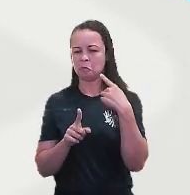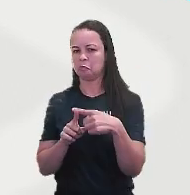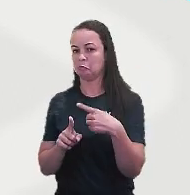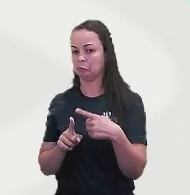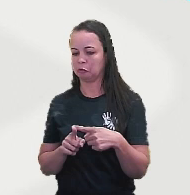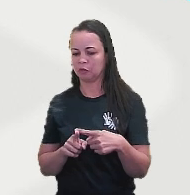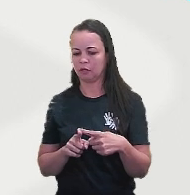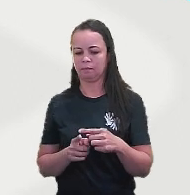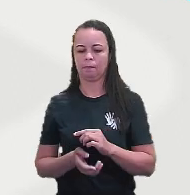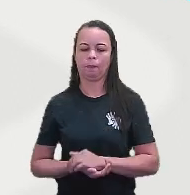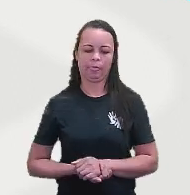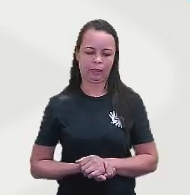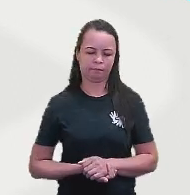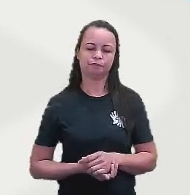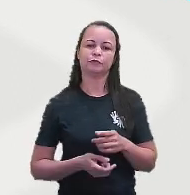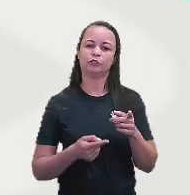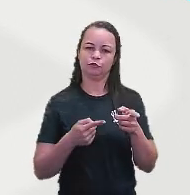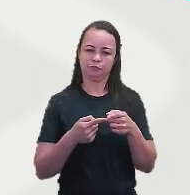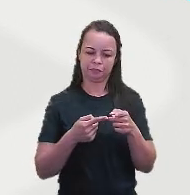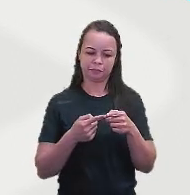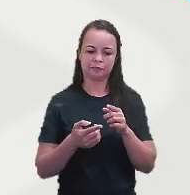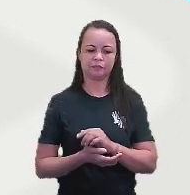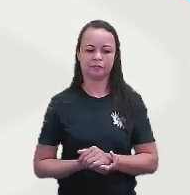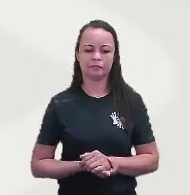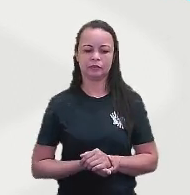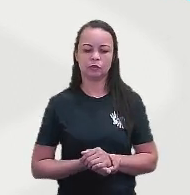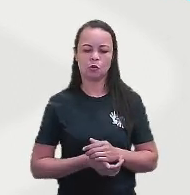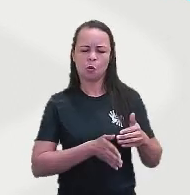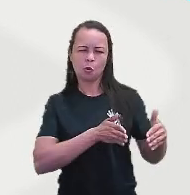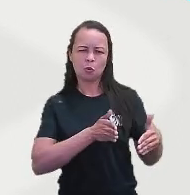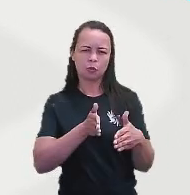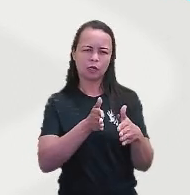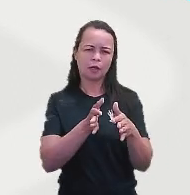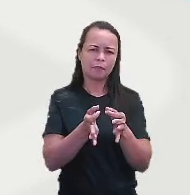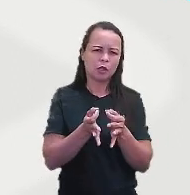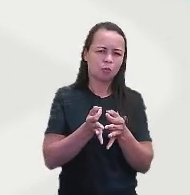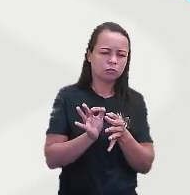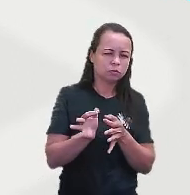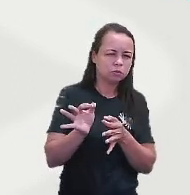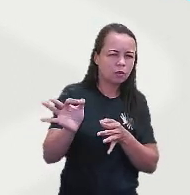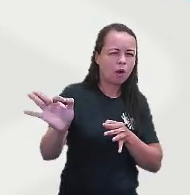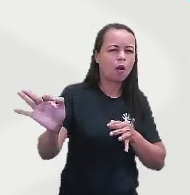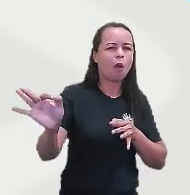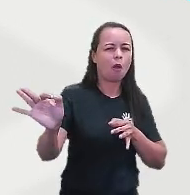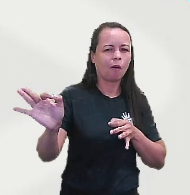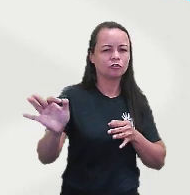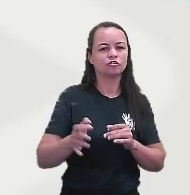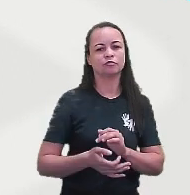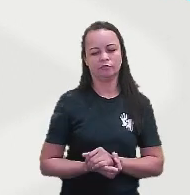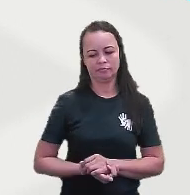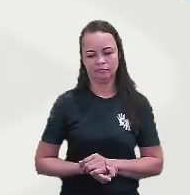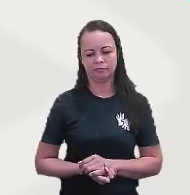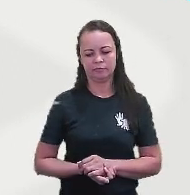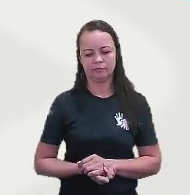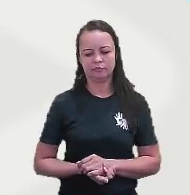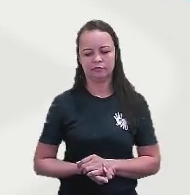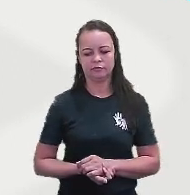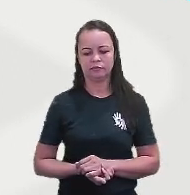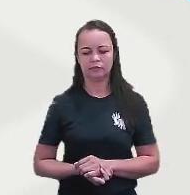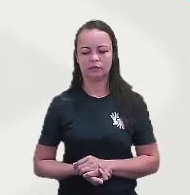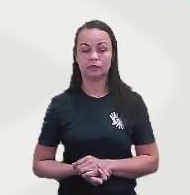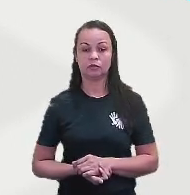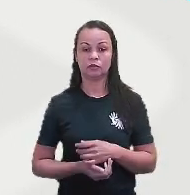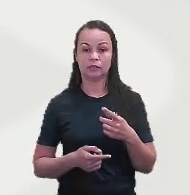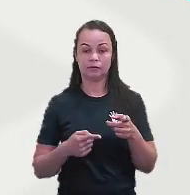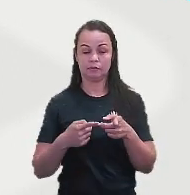O caminho por que venho é mais longe. Tá? Então,